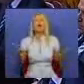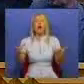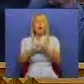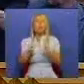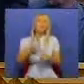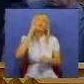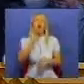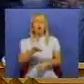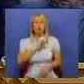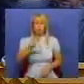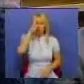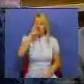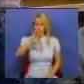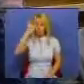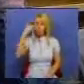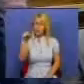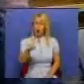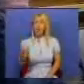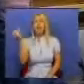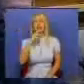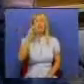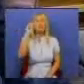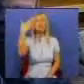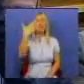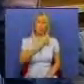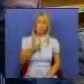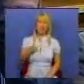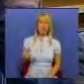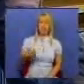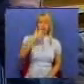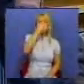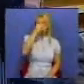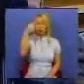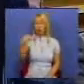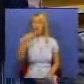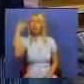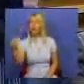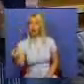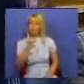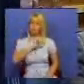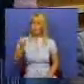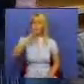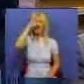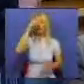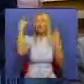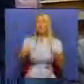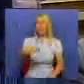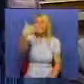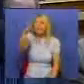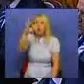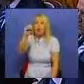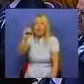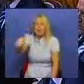é, Sr. Primeiro-Ministro? Sabe qual é? É que no dia 31 de dezembro de 2099, o Sr. Primeiro-Ministro vai ter 140 anos.